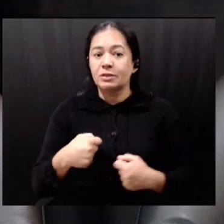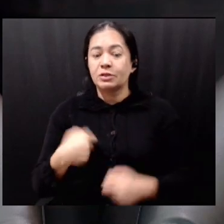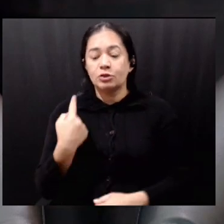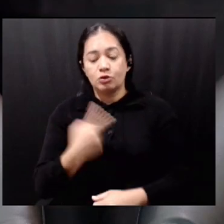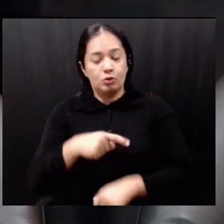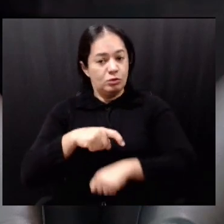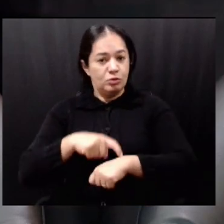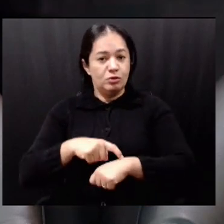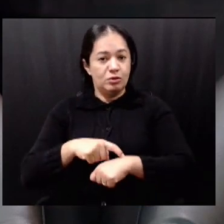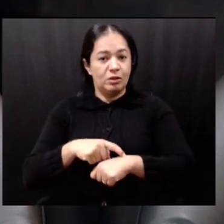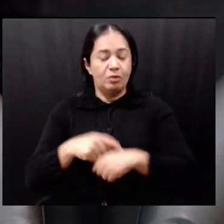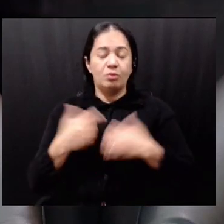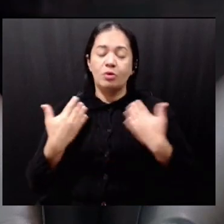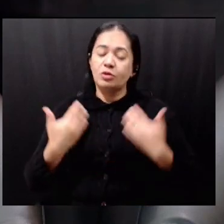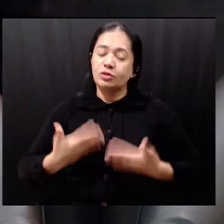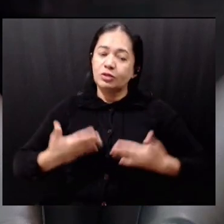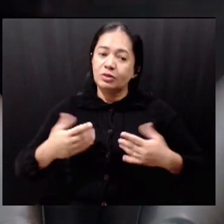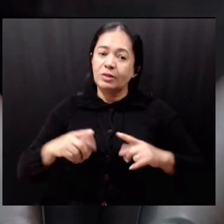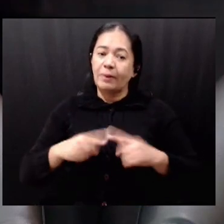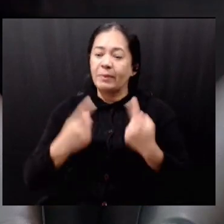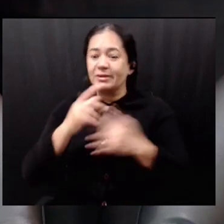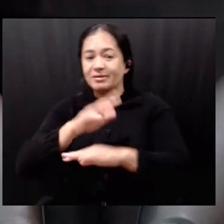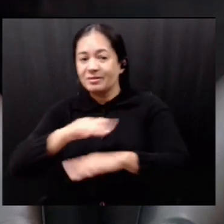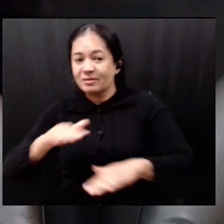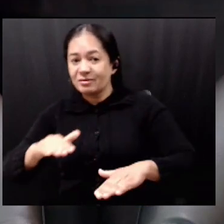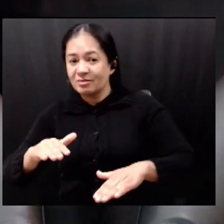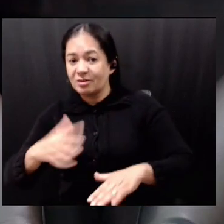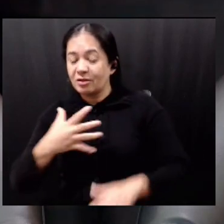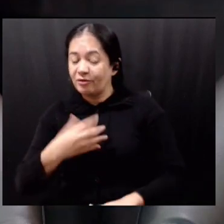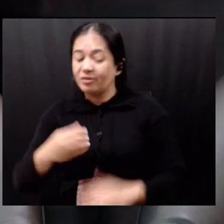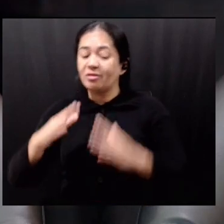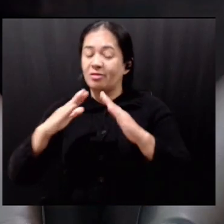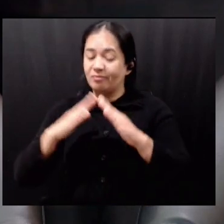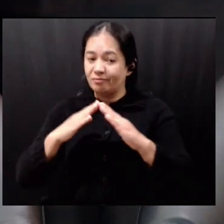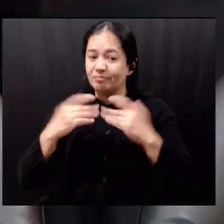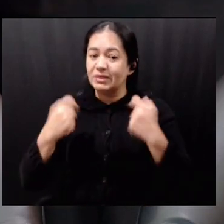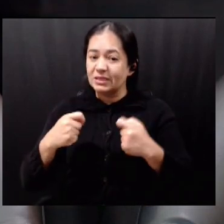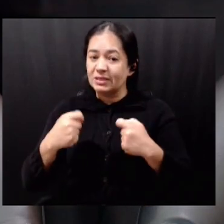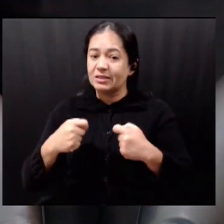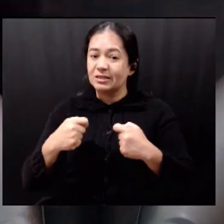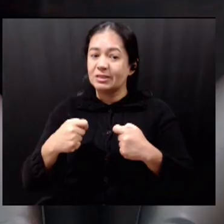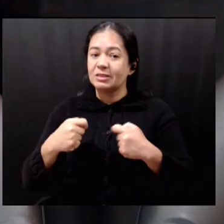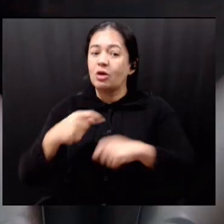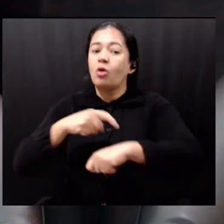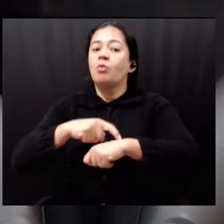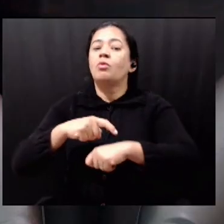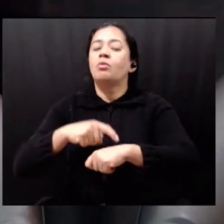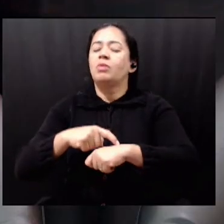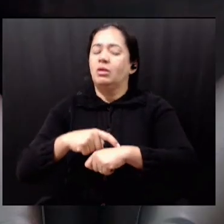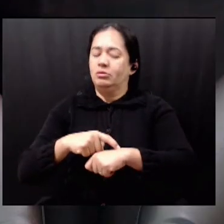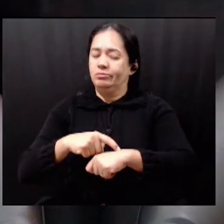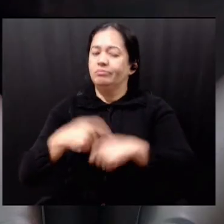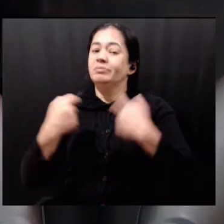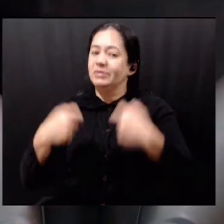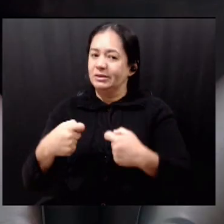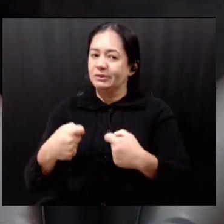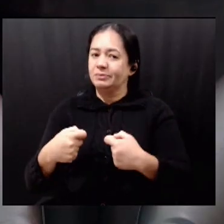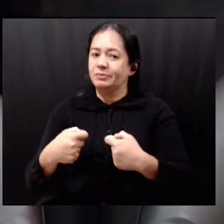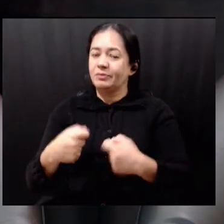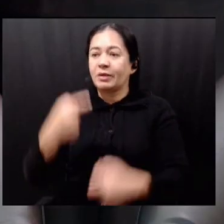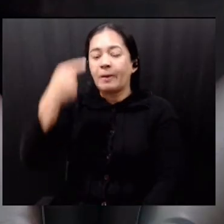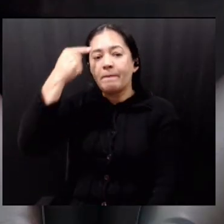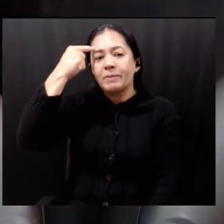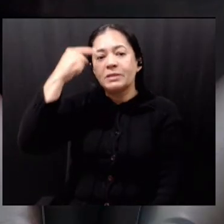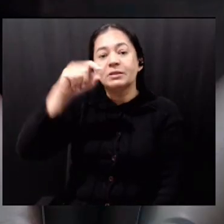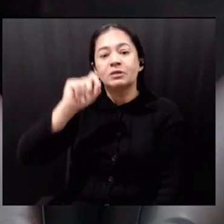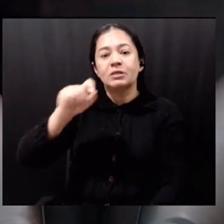tendo crianças pequenas, tendo filhos em casa, a gente precisa ter esse momento reservado, pensando que também é